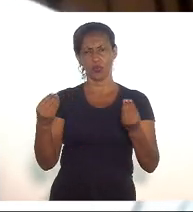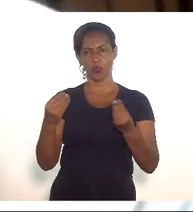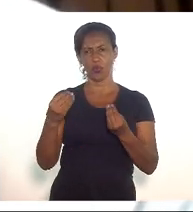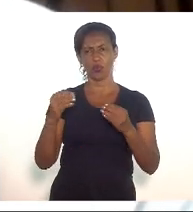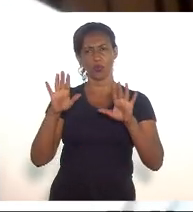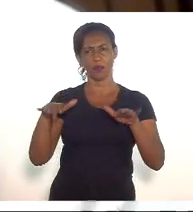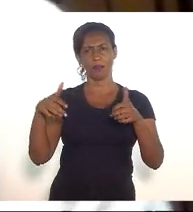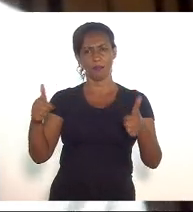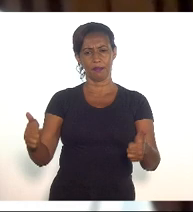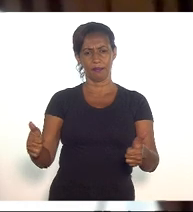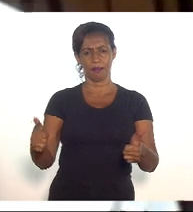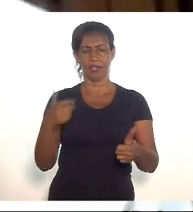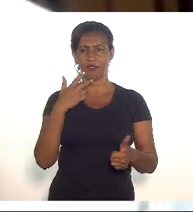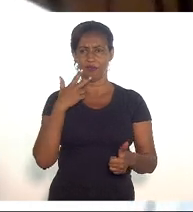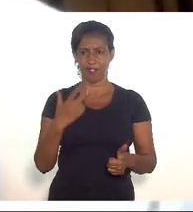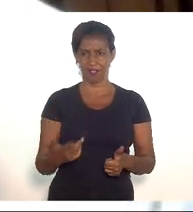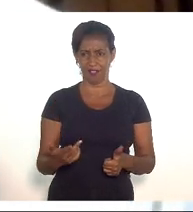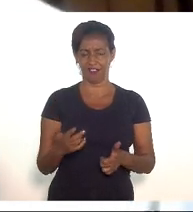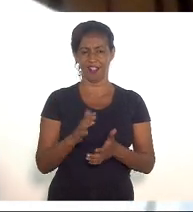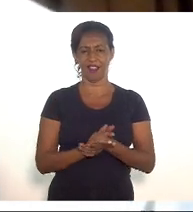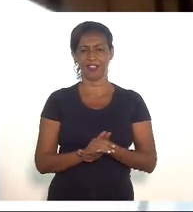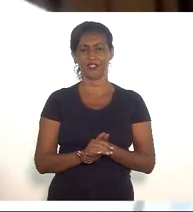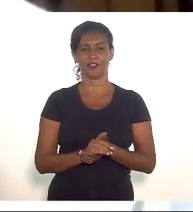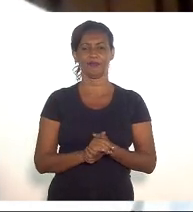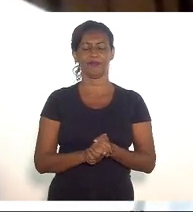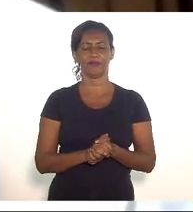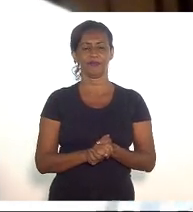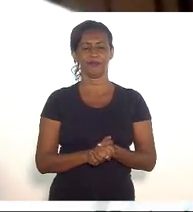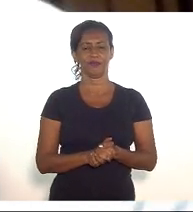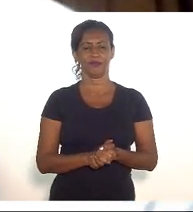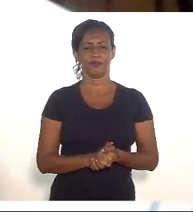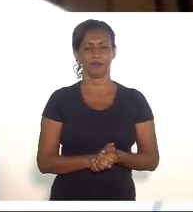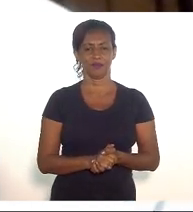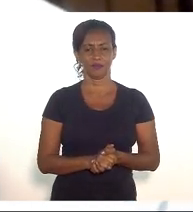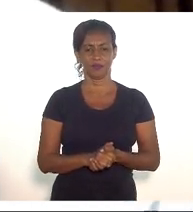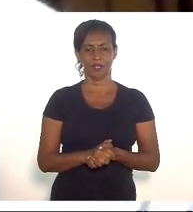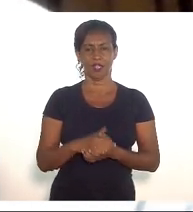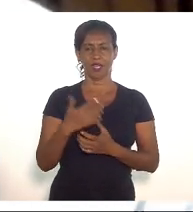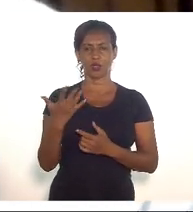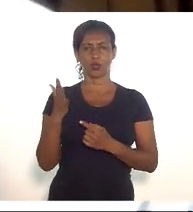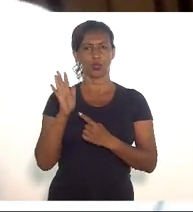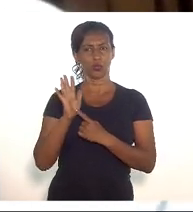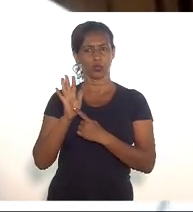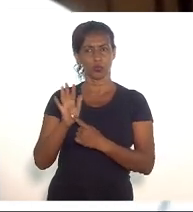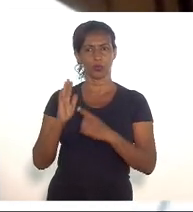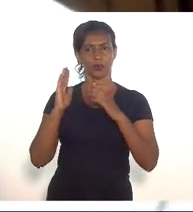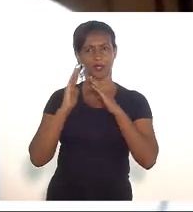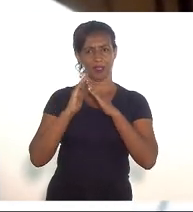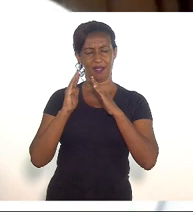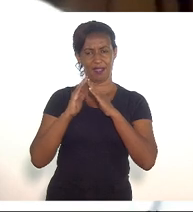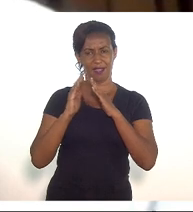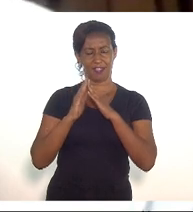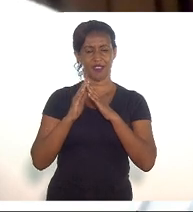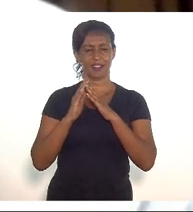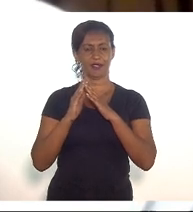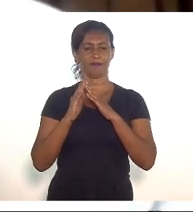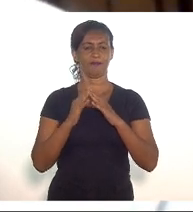como ele mesmo disse, da pouca estrutura, por estar fazendo a sua exposição da casa dele, nesse momento